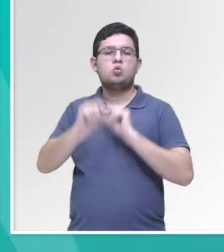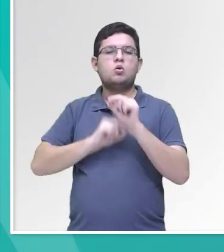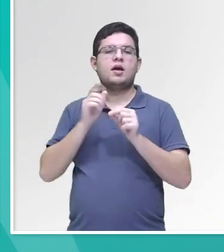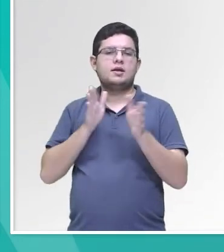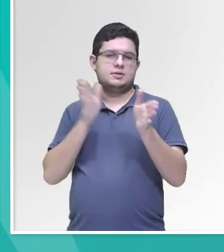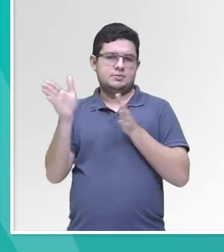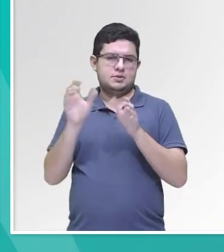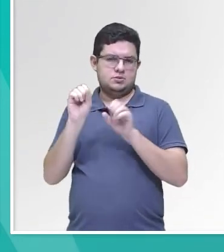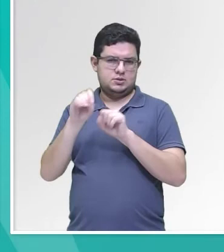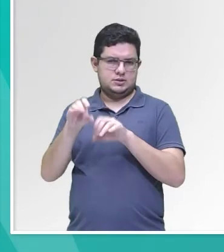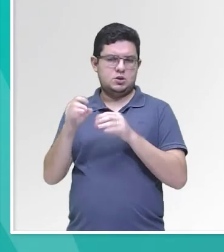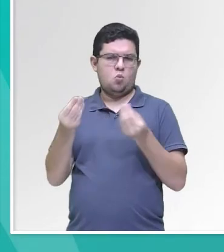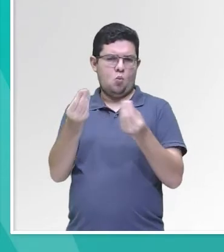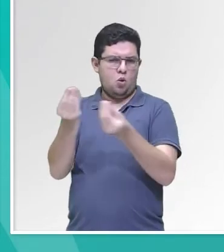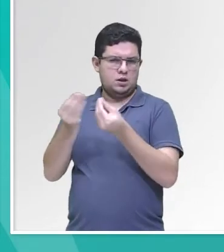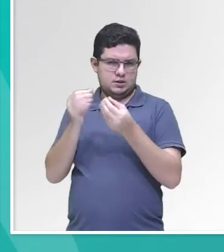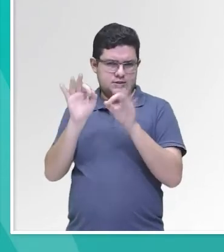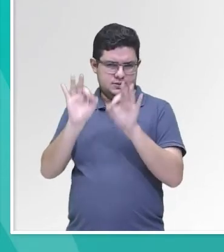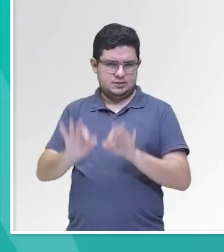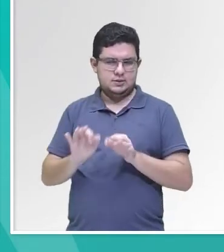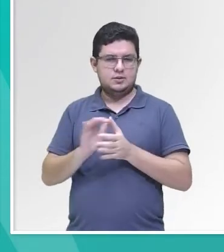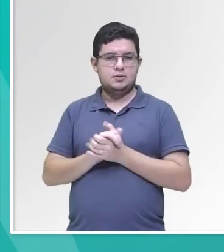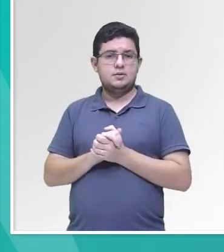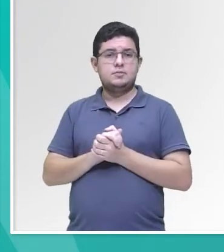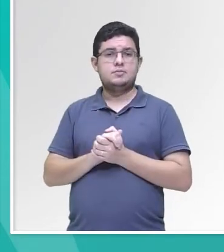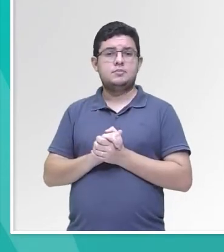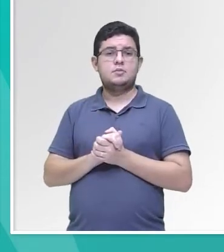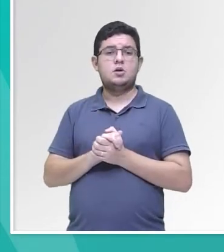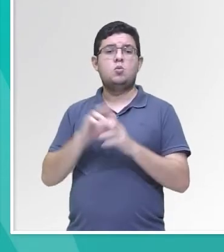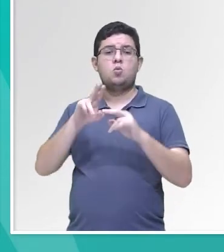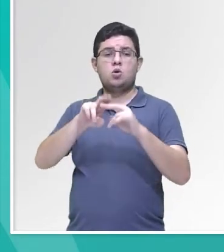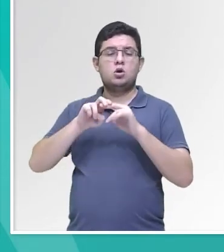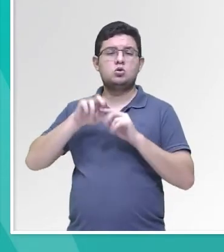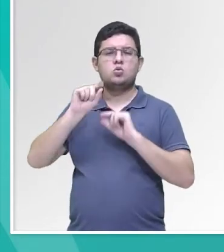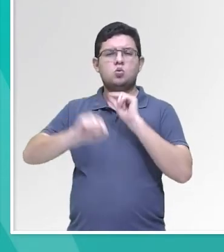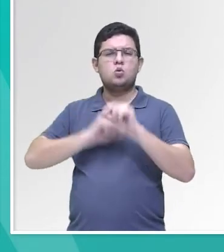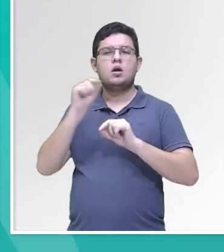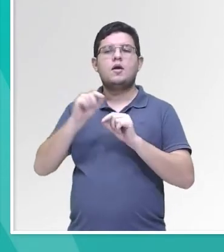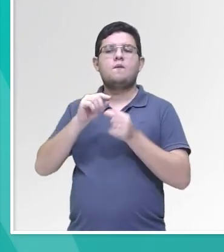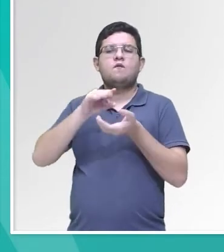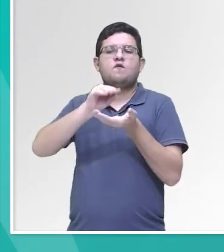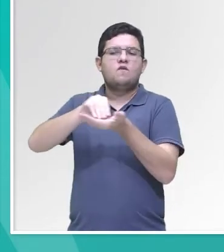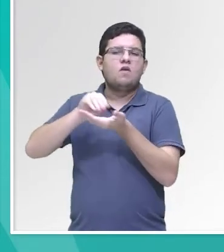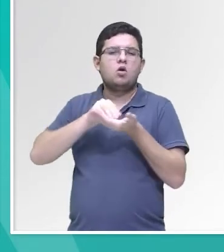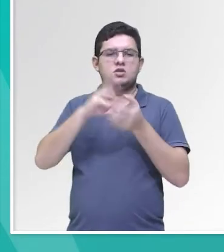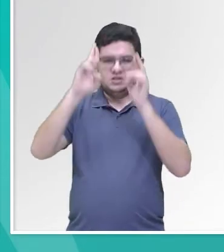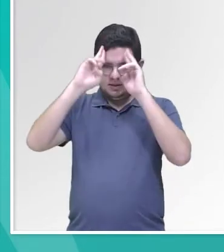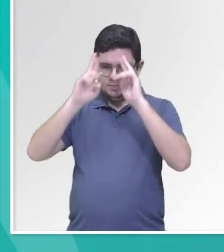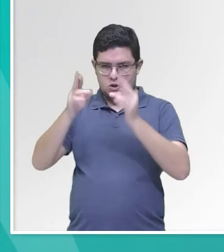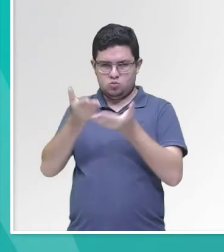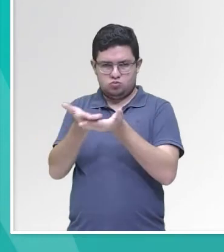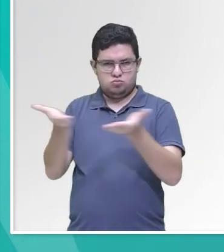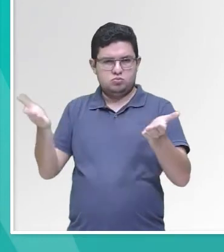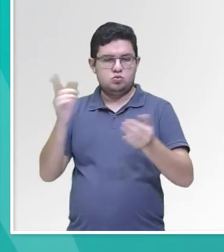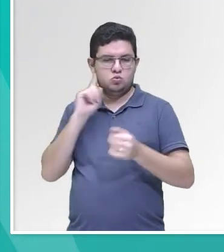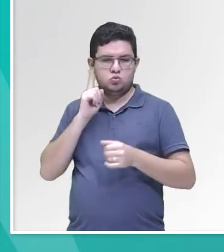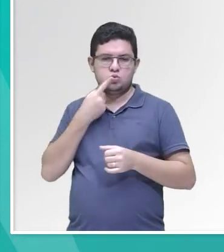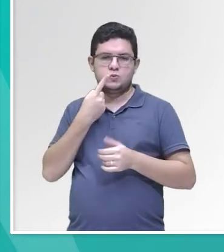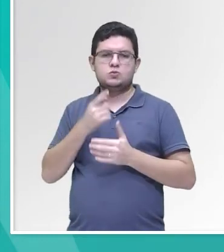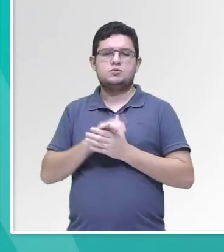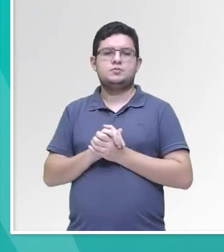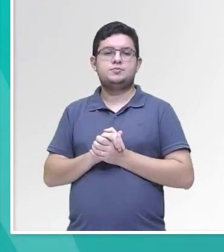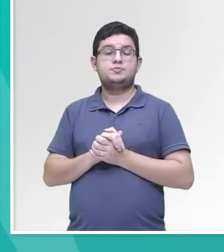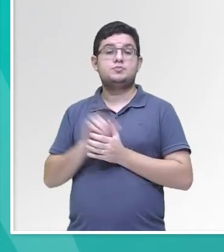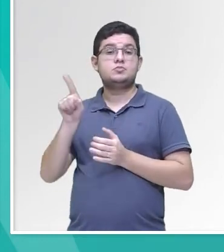com qualidade devida, o que caracteriza um respeito descomunal a este público. O que foi que essa pessoa fez?